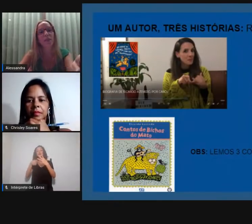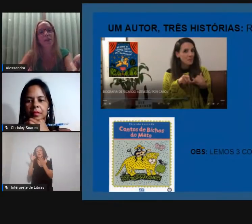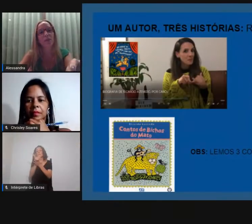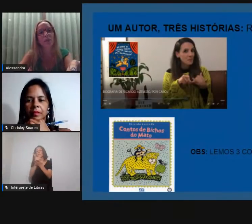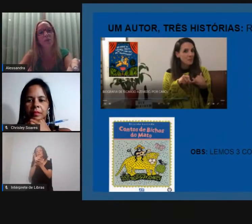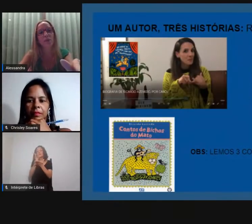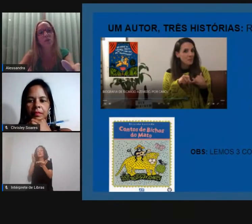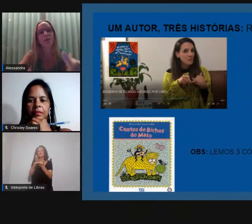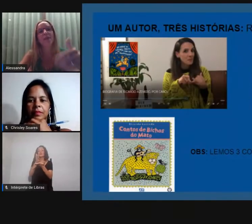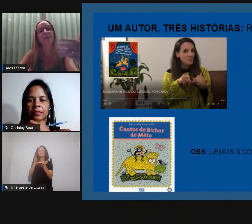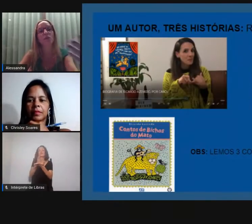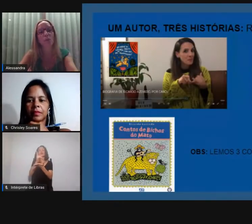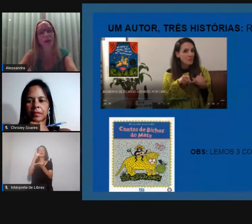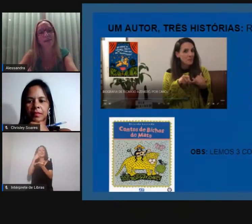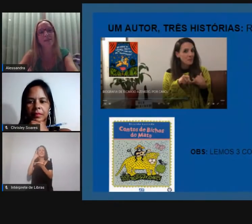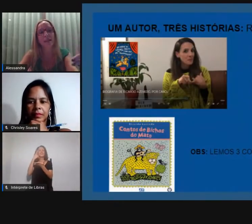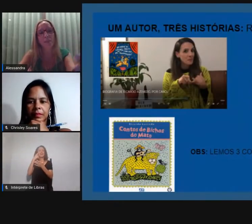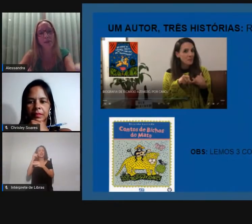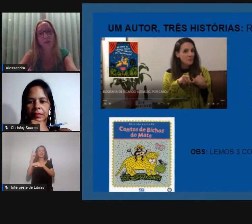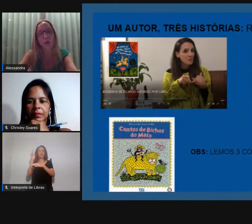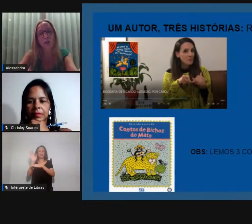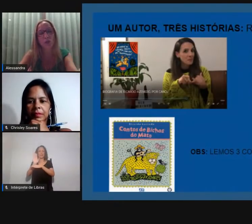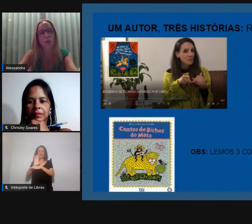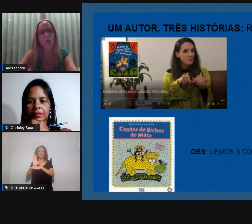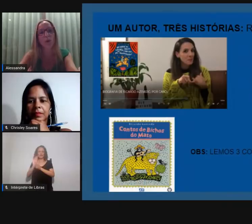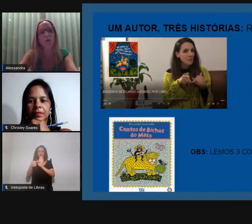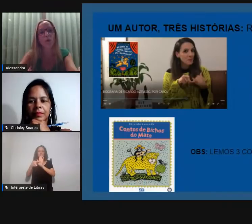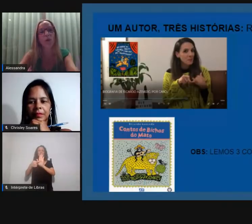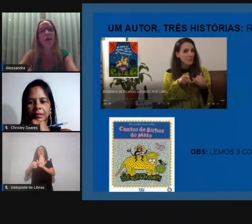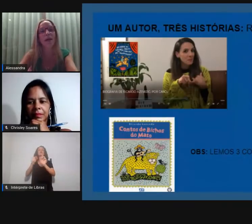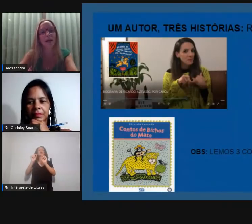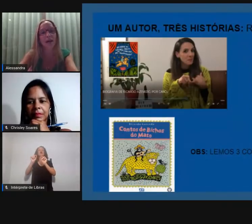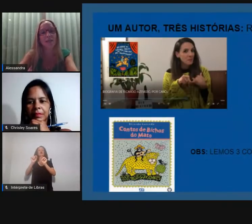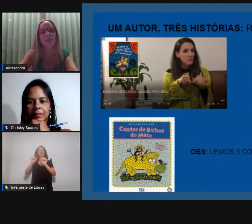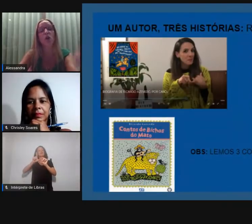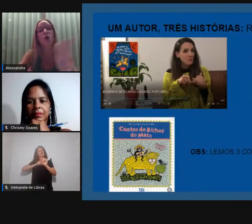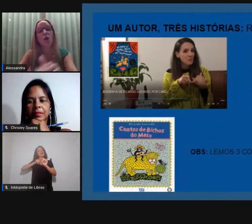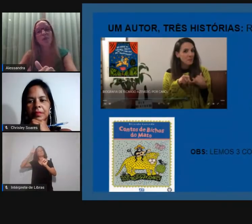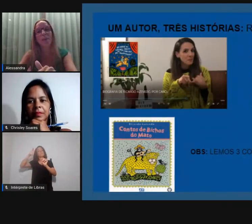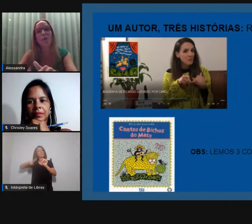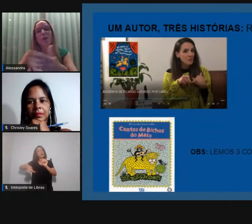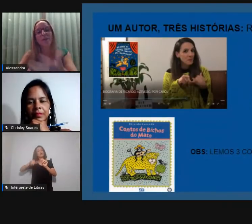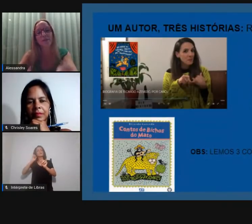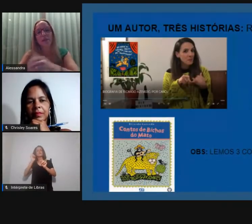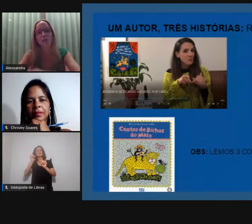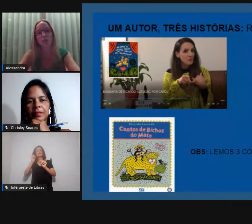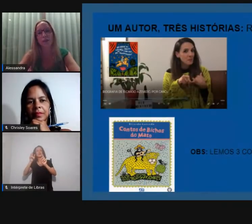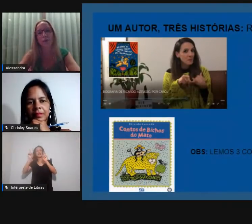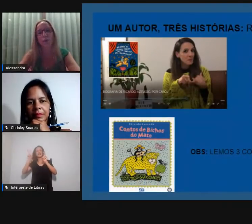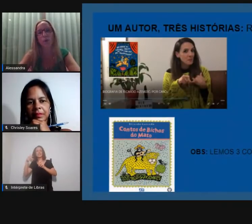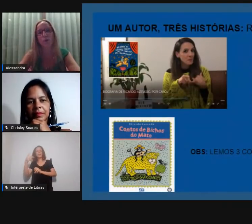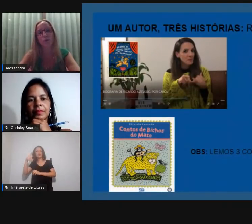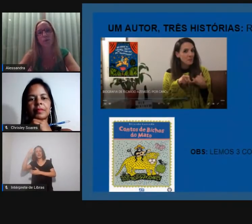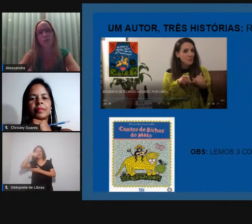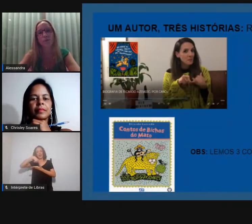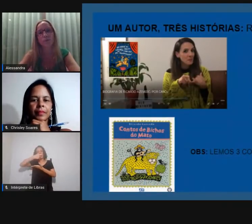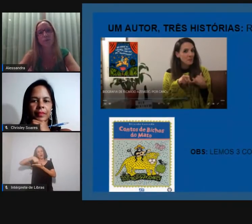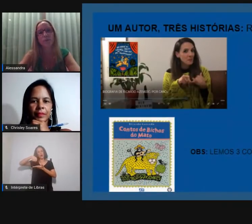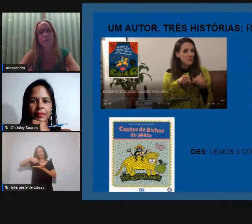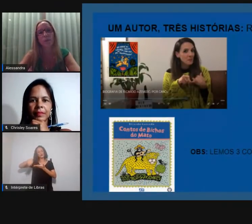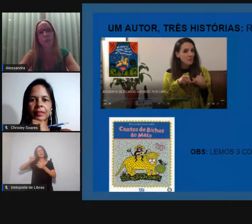um fragmento da professora trazendo mais elementos sobre o autor antes ou depois de ler o